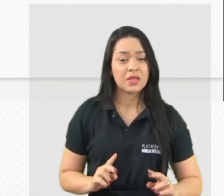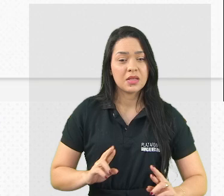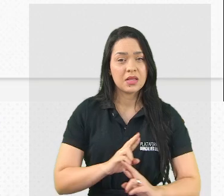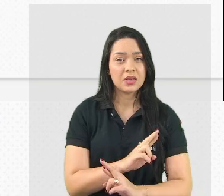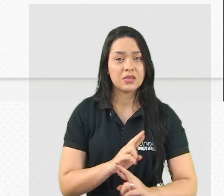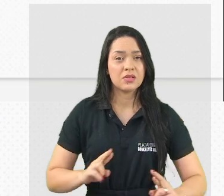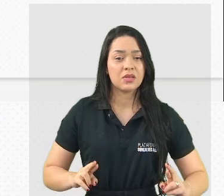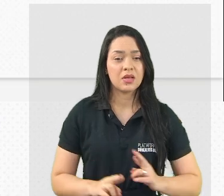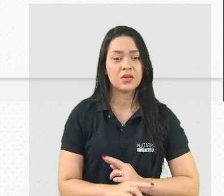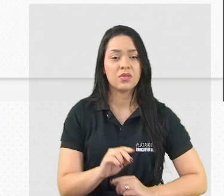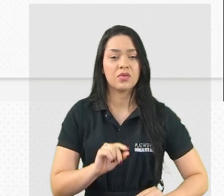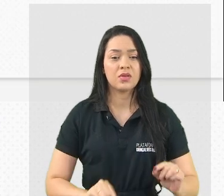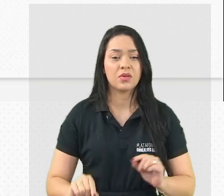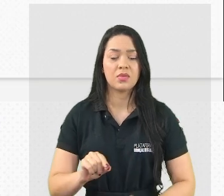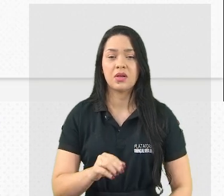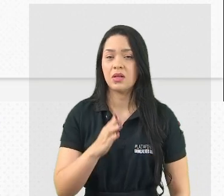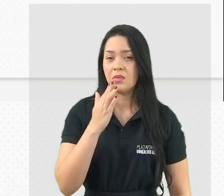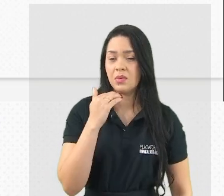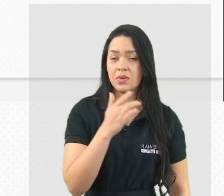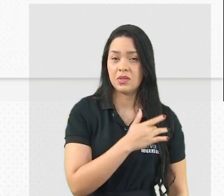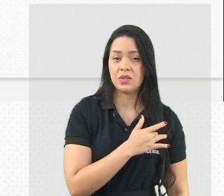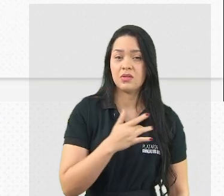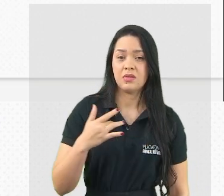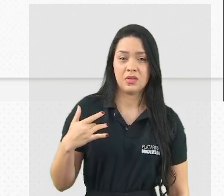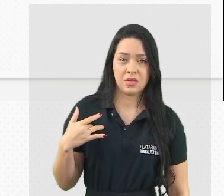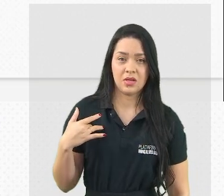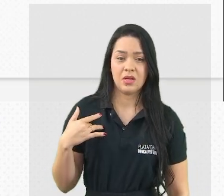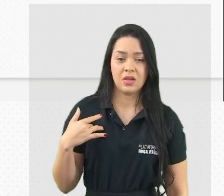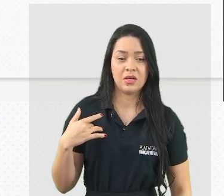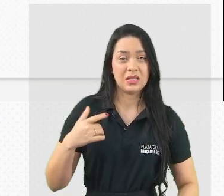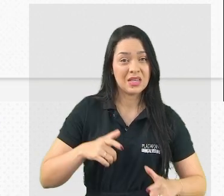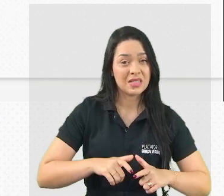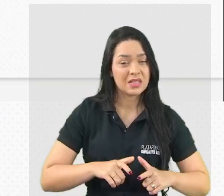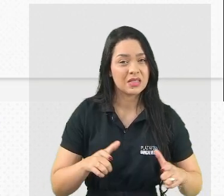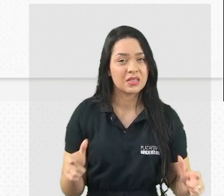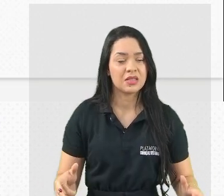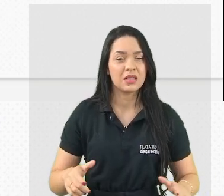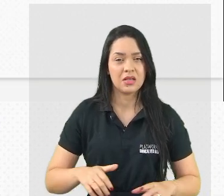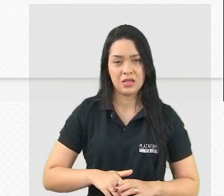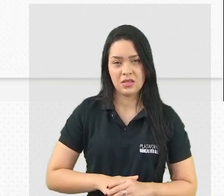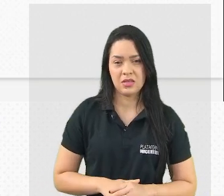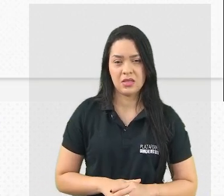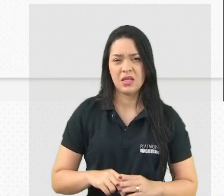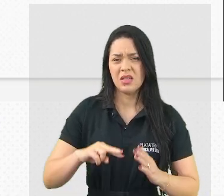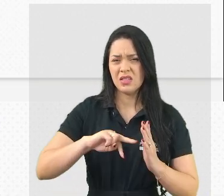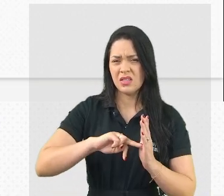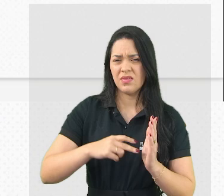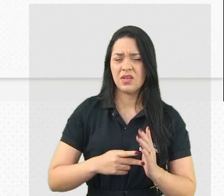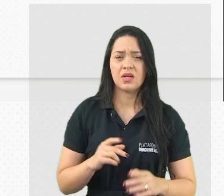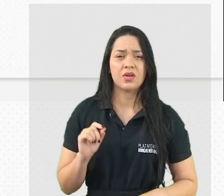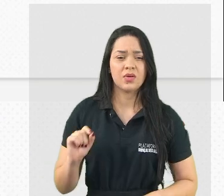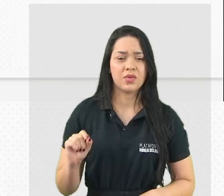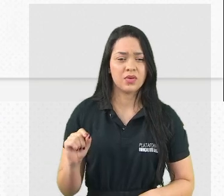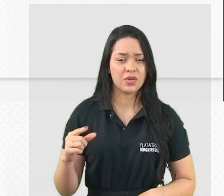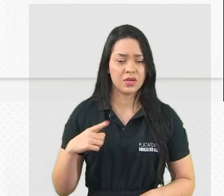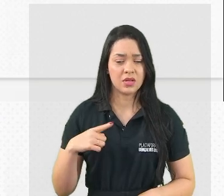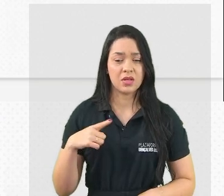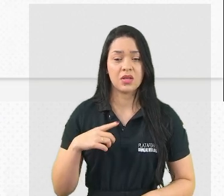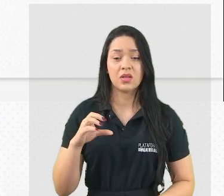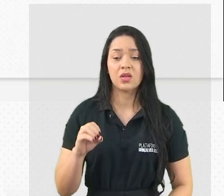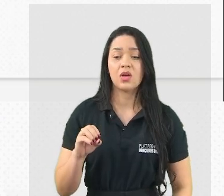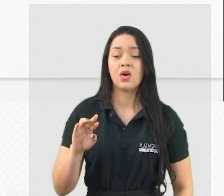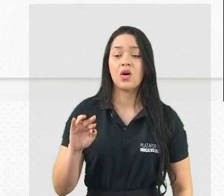com a obsessão por alimentos saudáveis e nutritivos de forma exagerada. Ou seja, a pessoa diagnosticada com